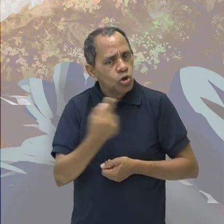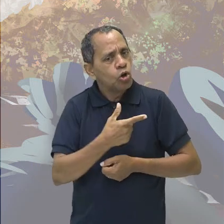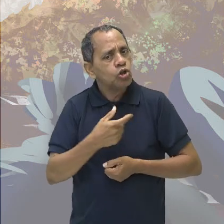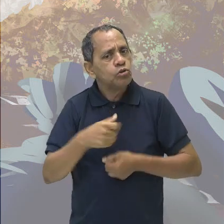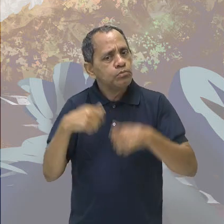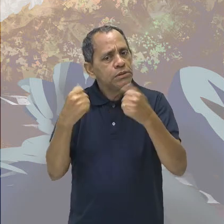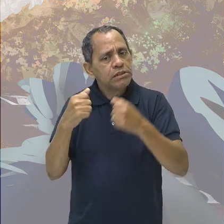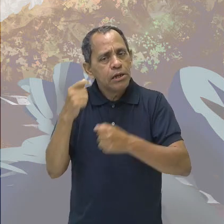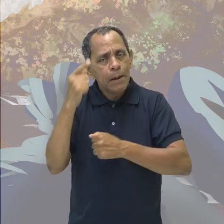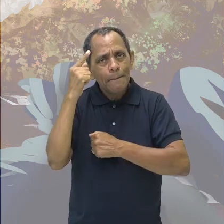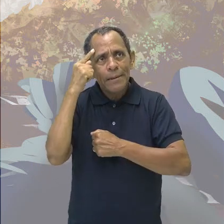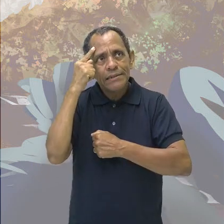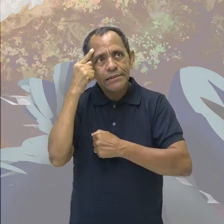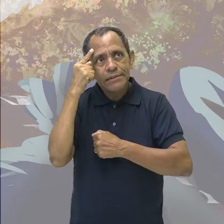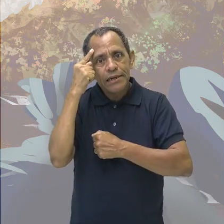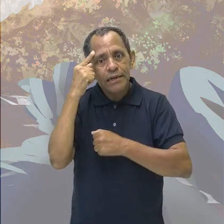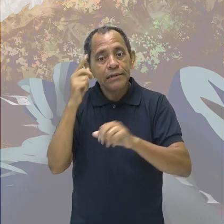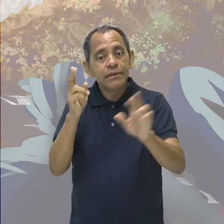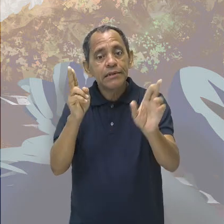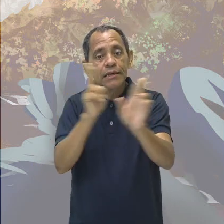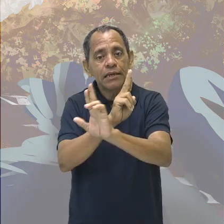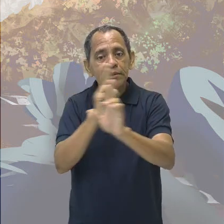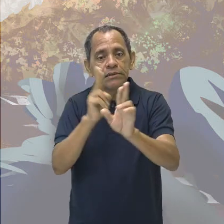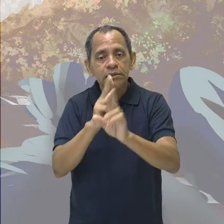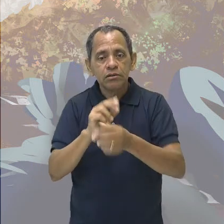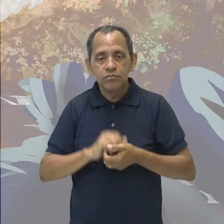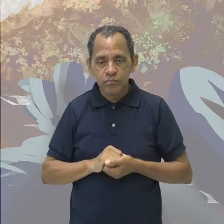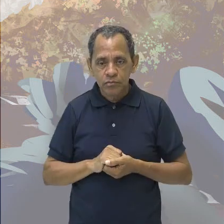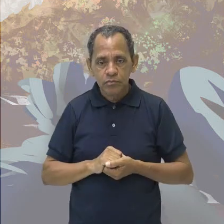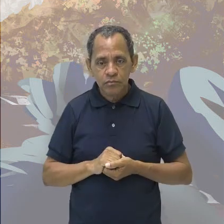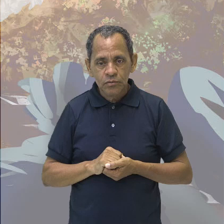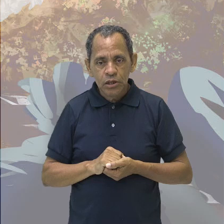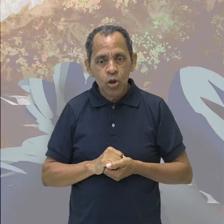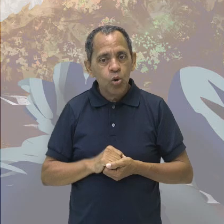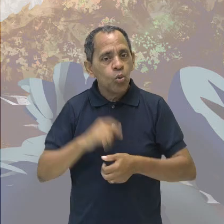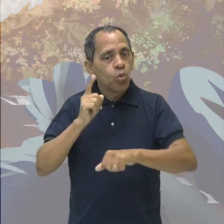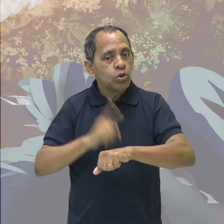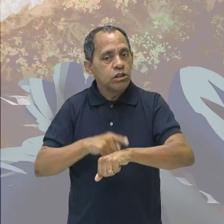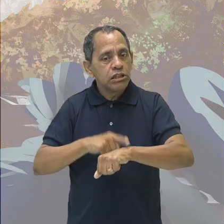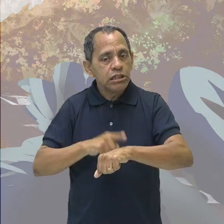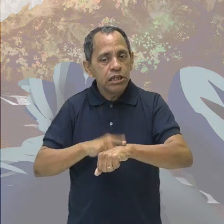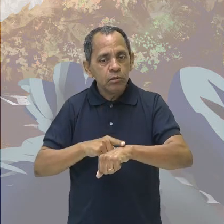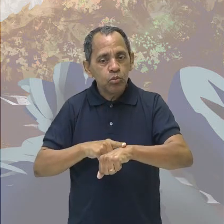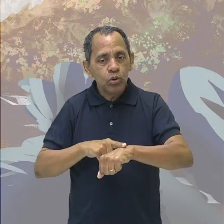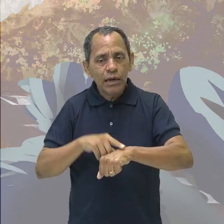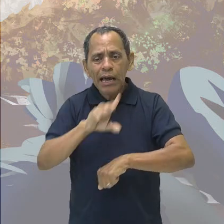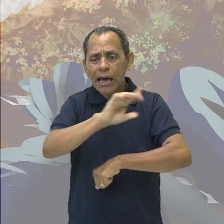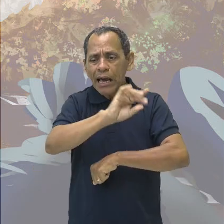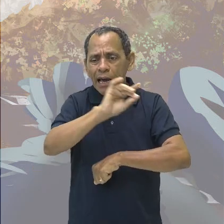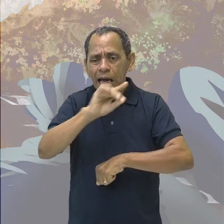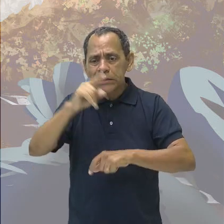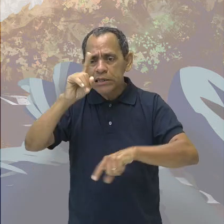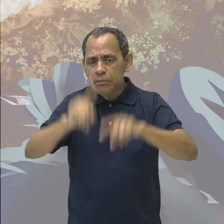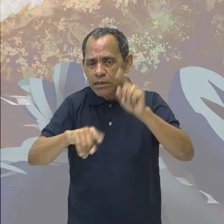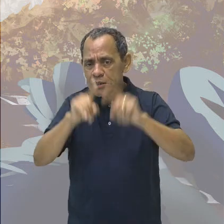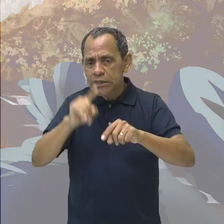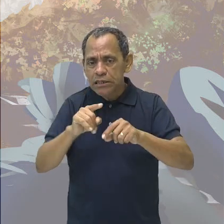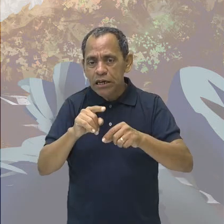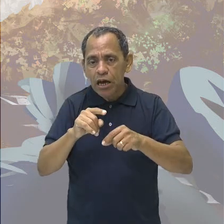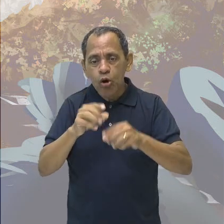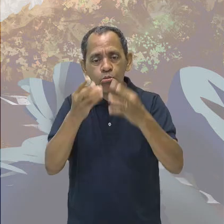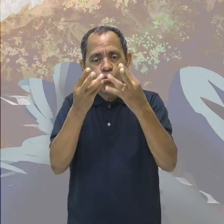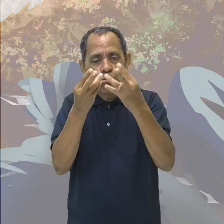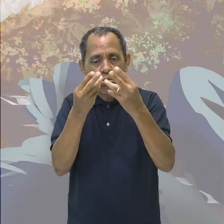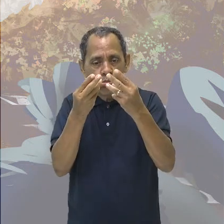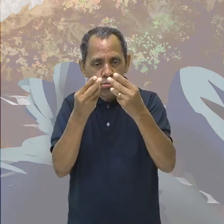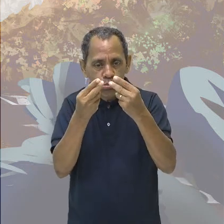também em relação a quanto tempo será que cada material desse aqui vai ter de